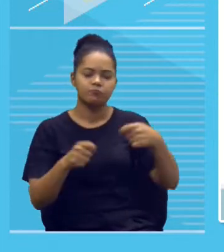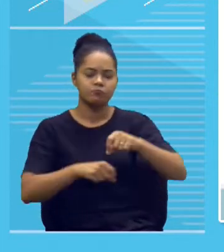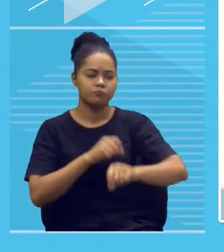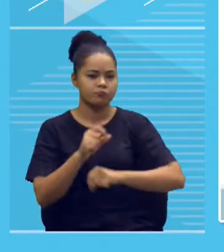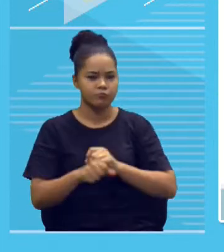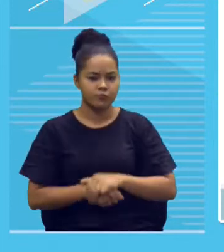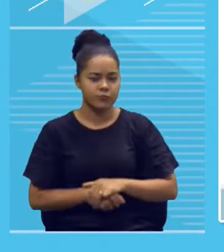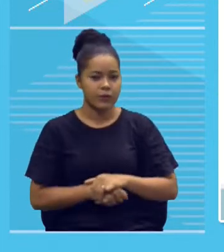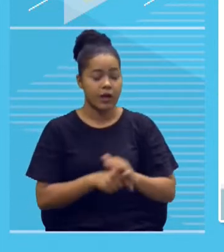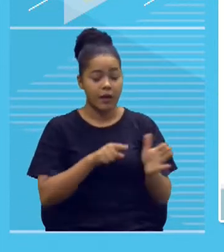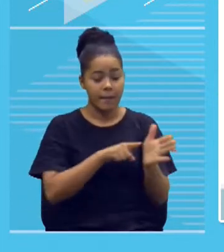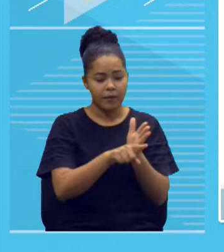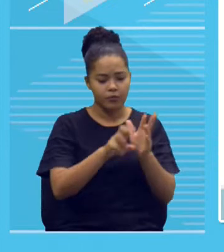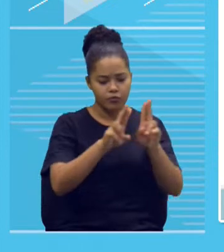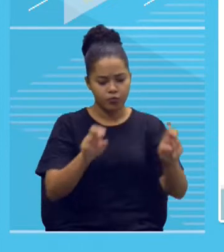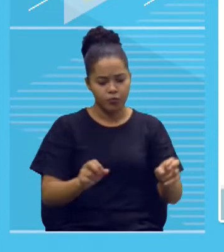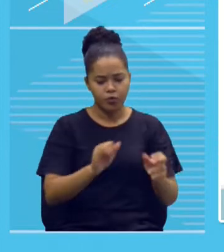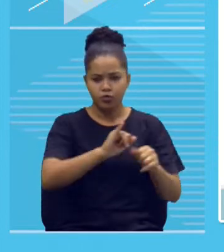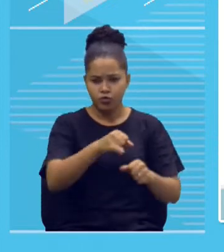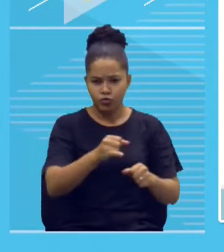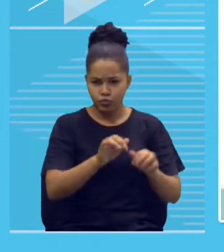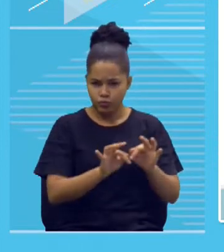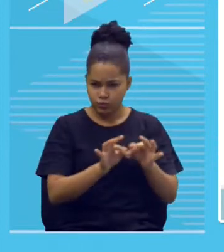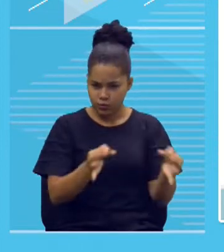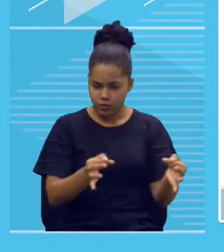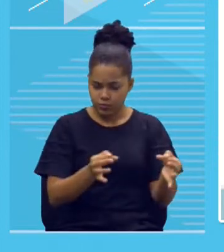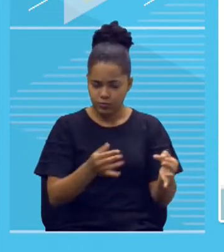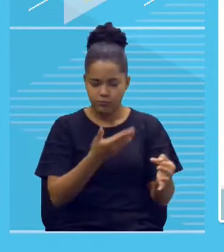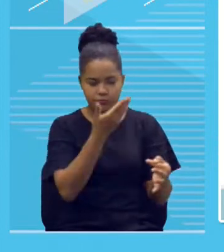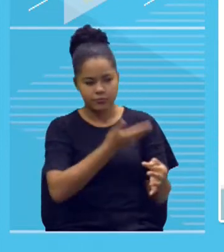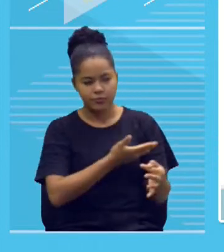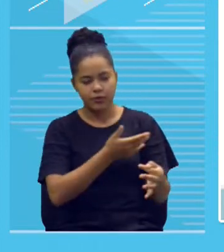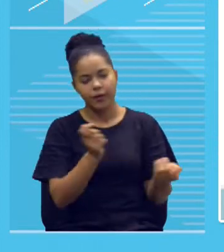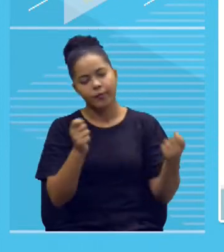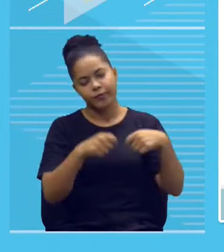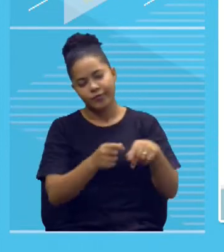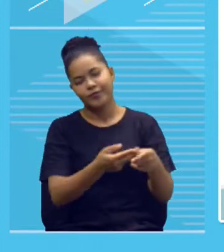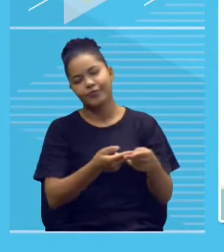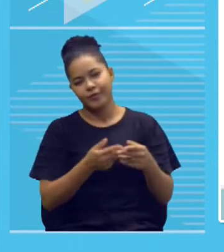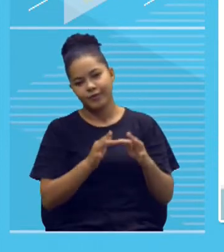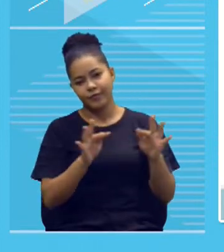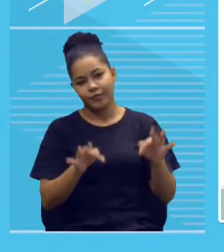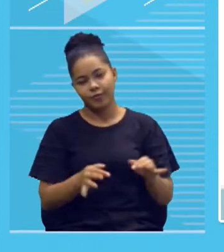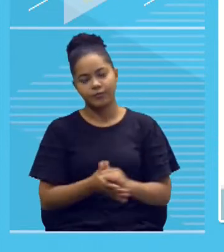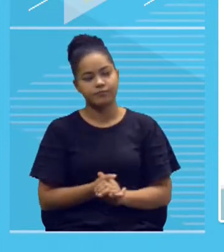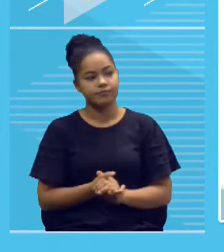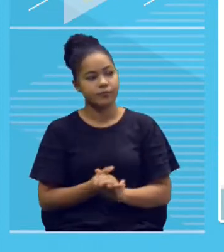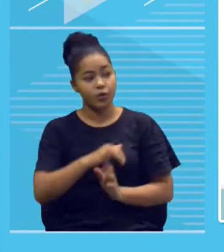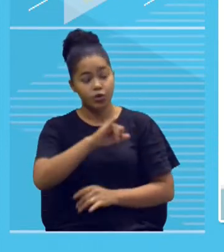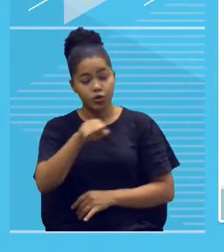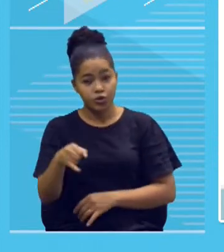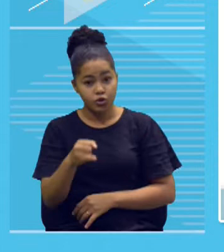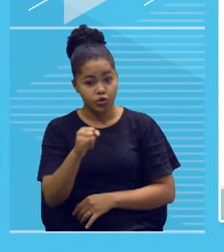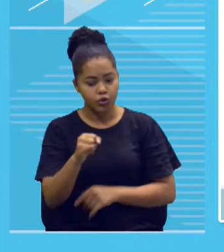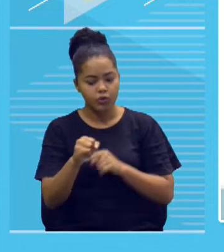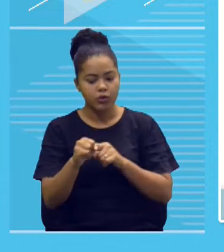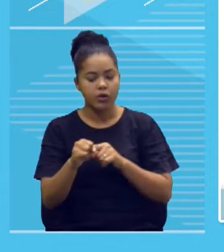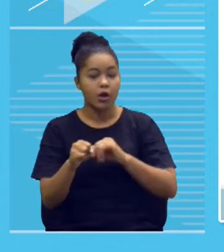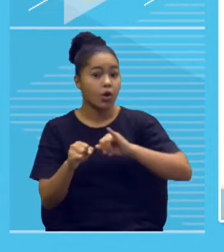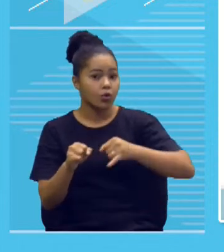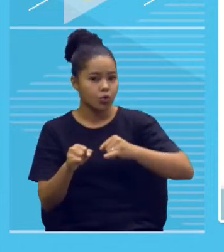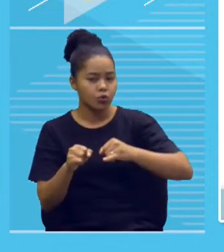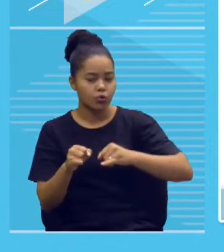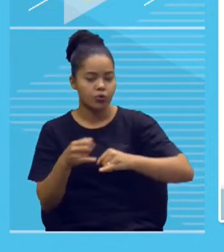traz só você anota aí repete aí comigo juros é igual a City sobre 100 ou seja o